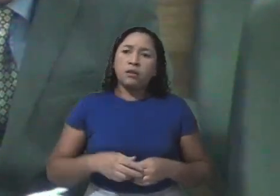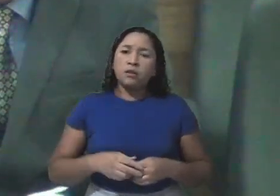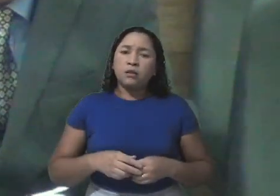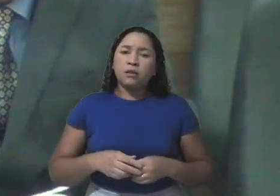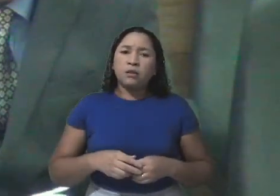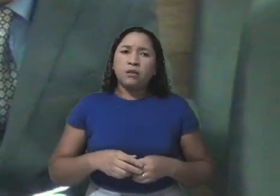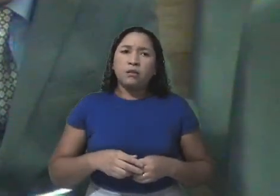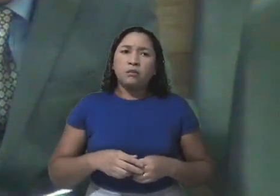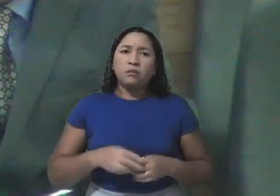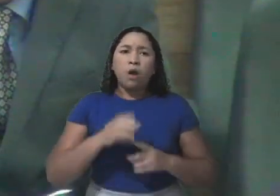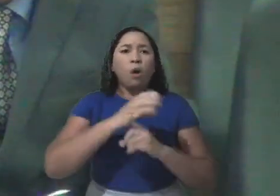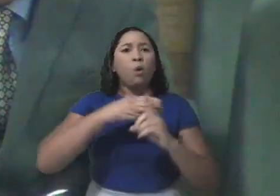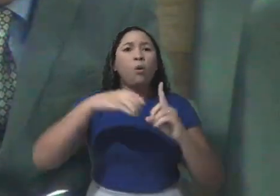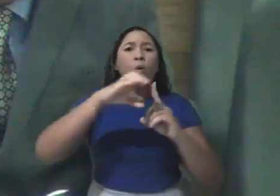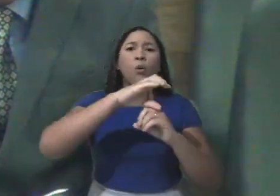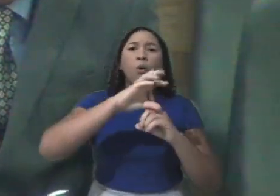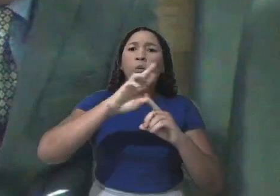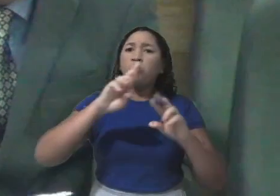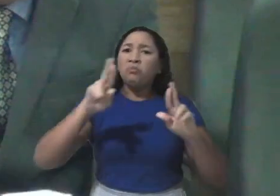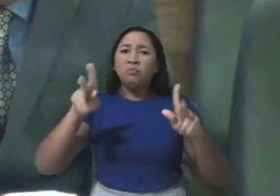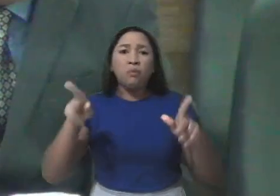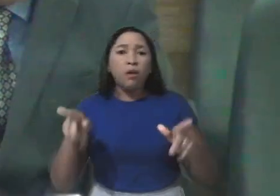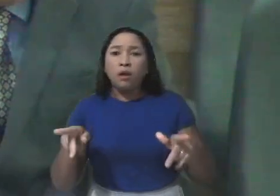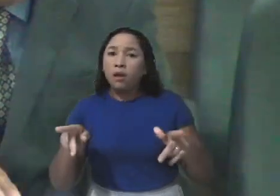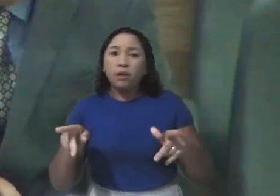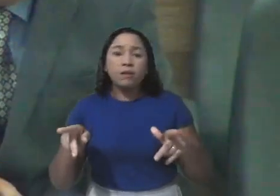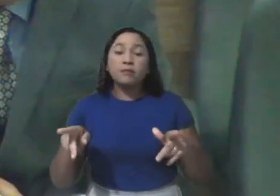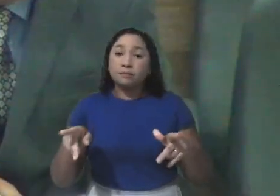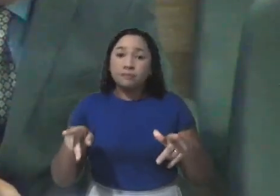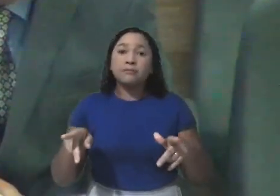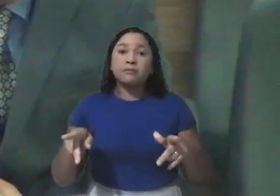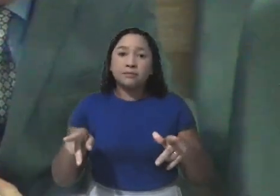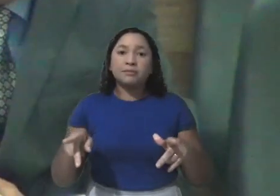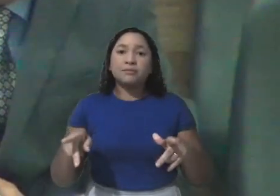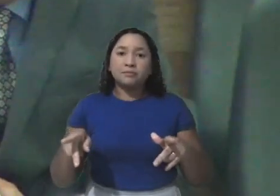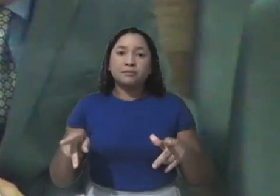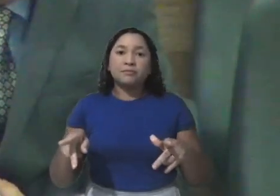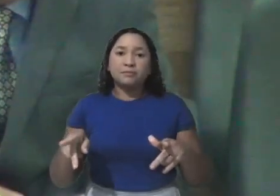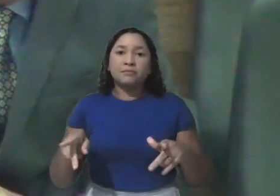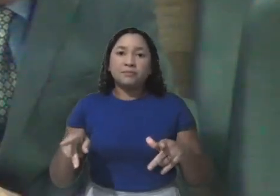É verdade isso, irmãos? Acabou o culto, é culto na igreja tal.